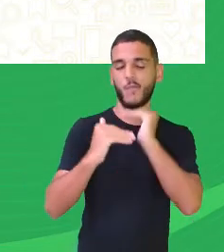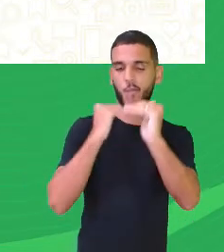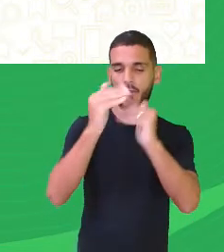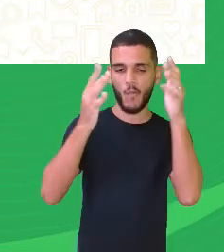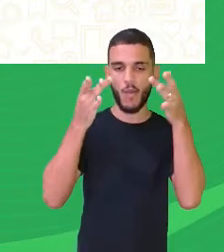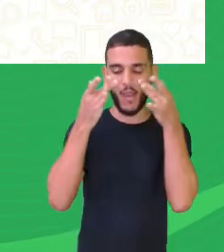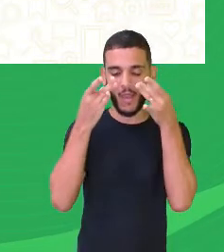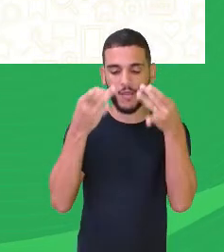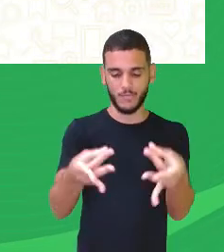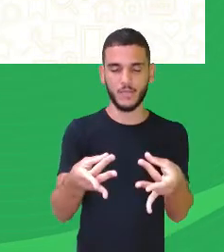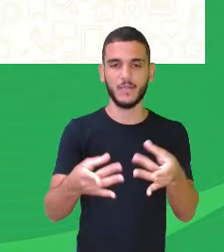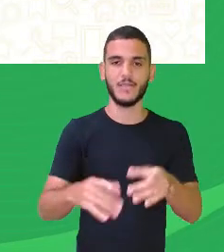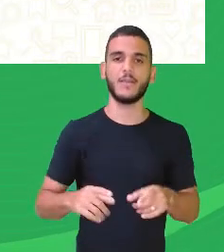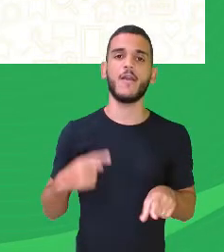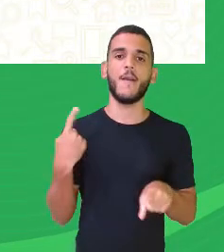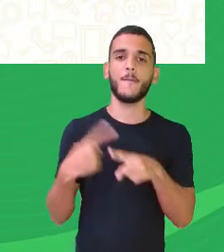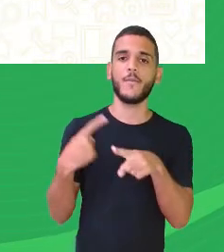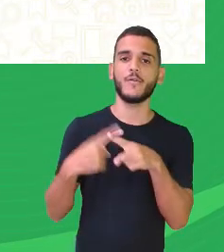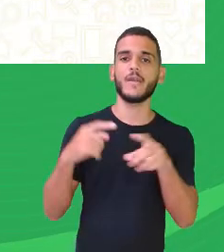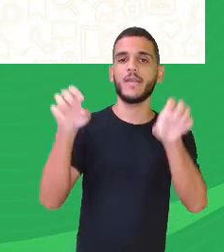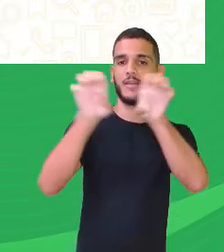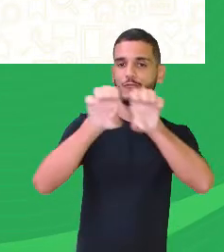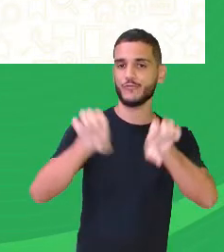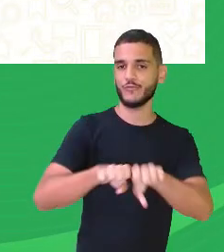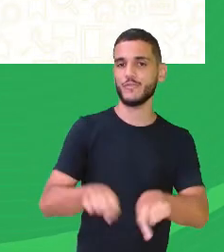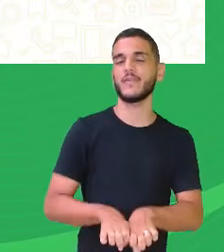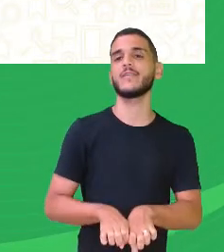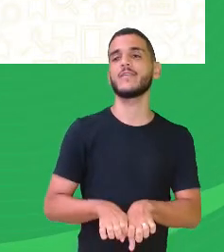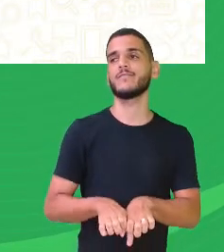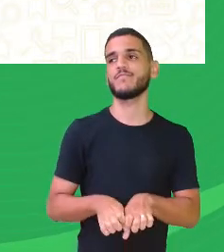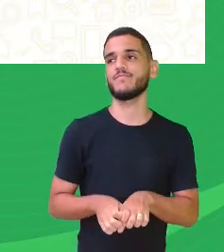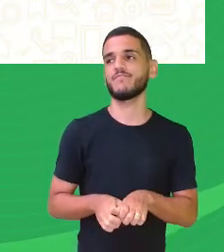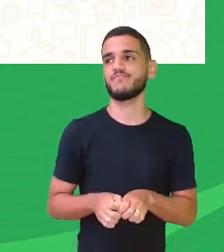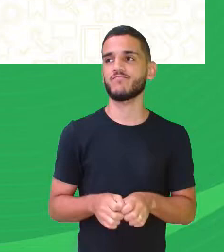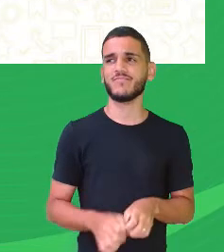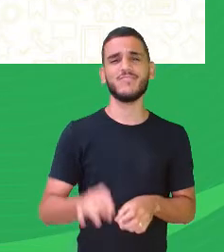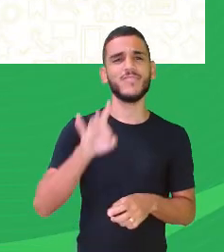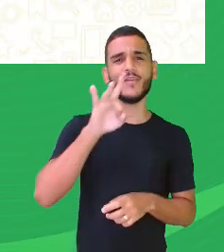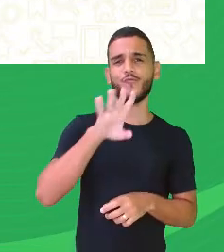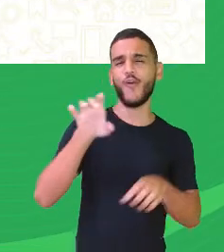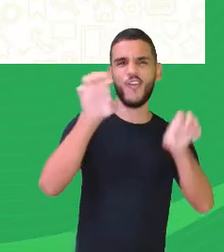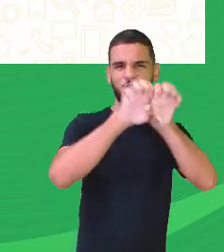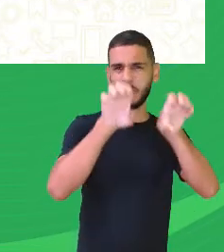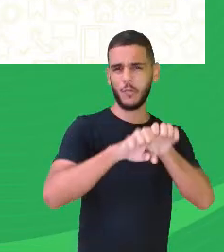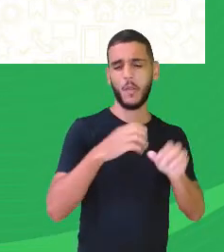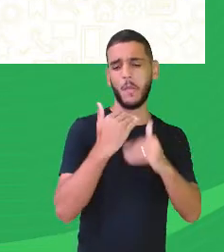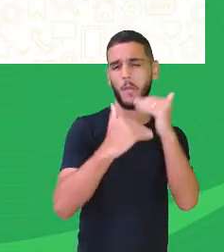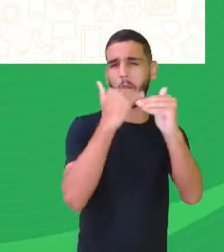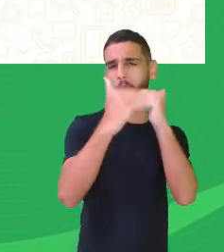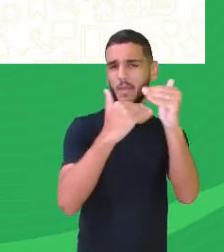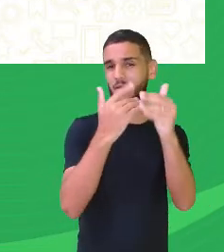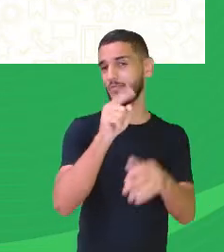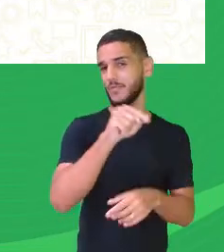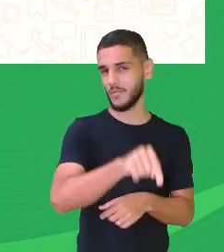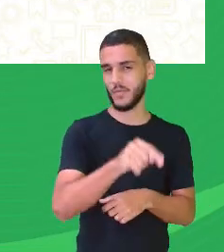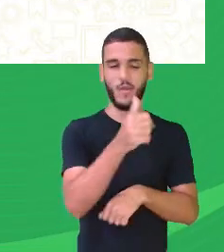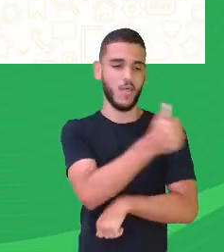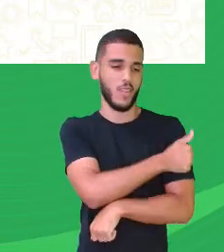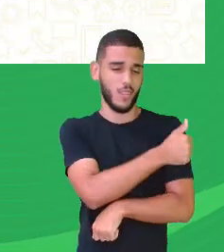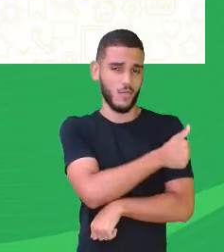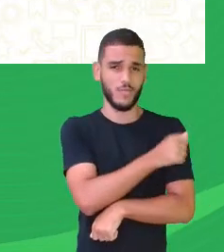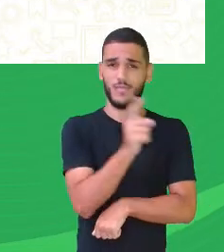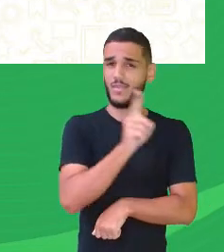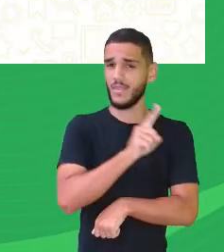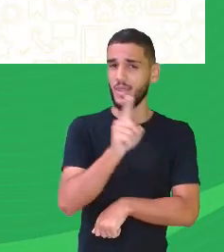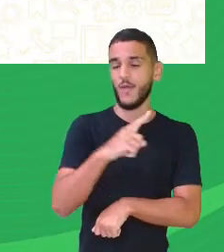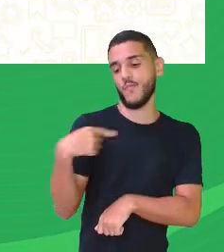esses aspectos que são estruturantes, né? Não são apenas estruturantes para o processo de desenvolvimento dele, mas são